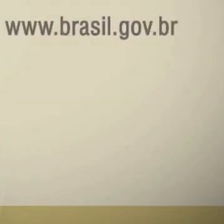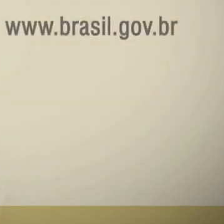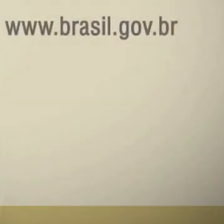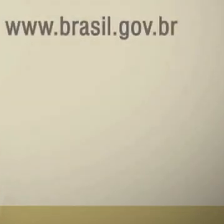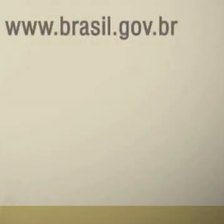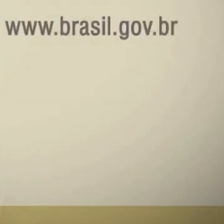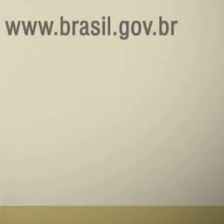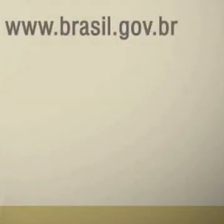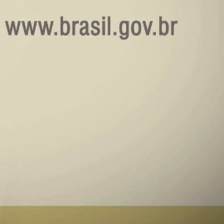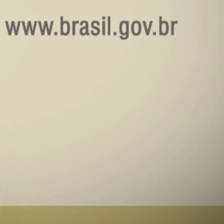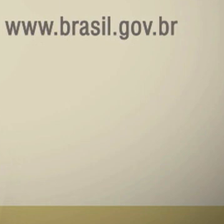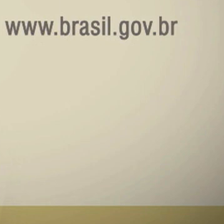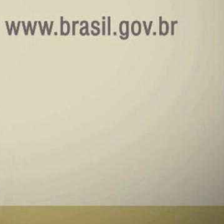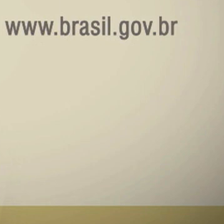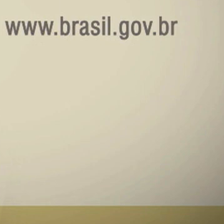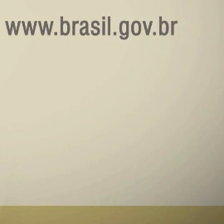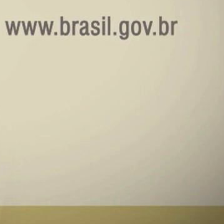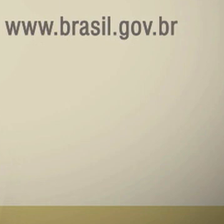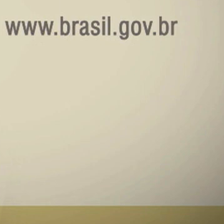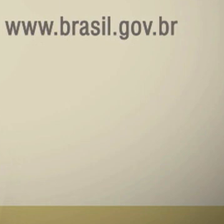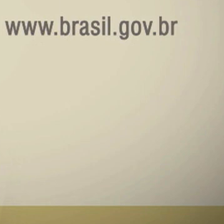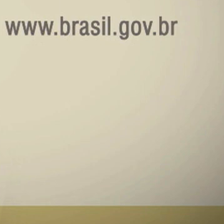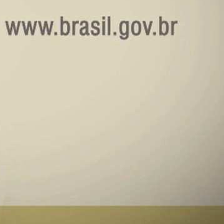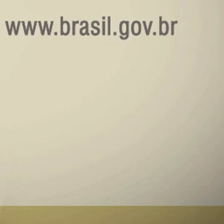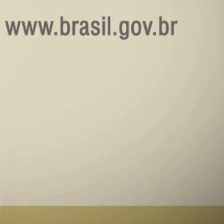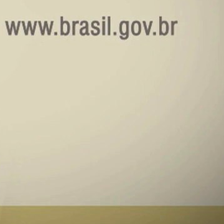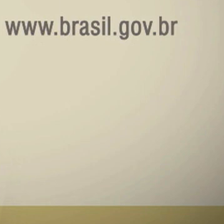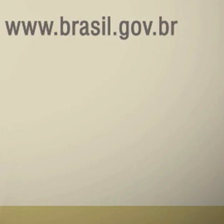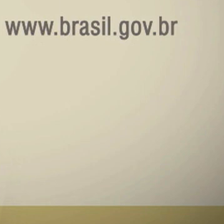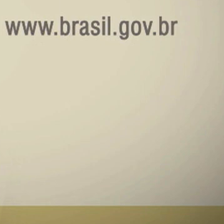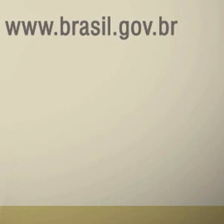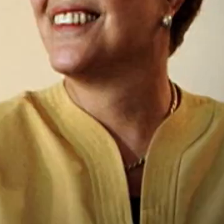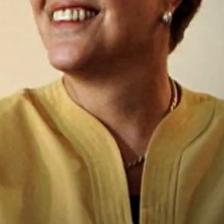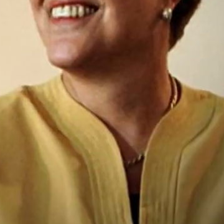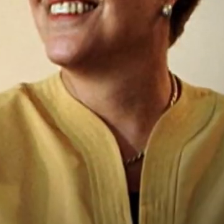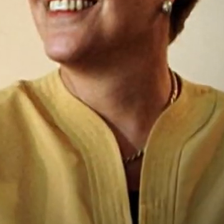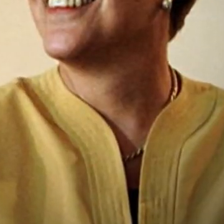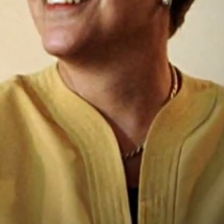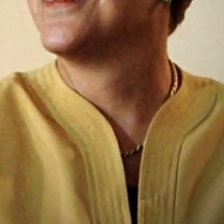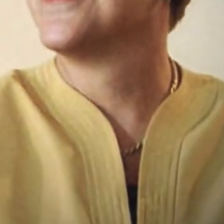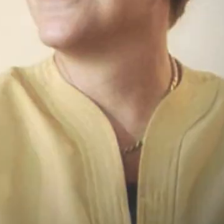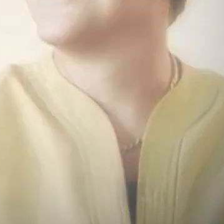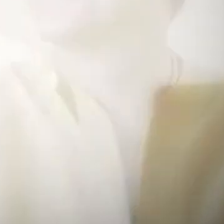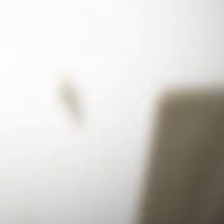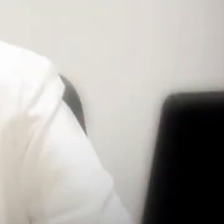é www.brasil.gov.br um bom dia a